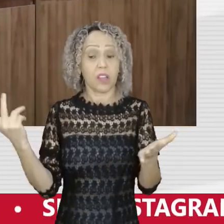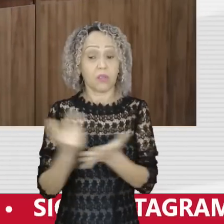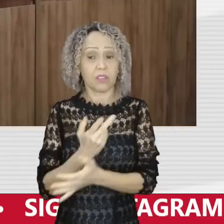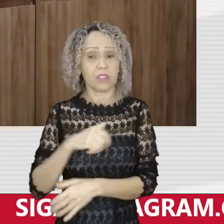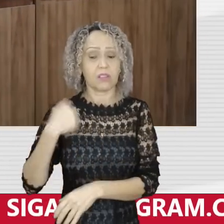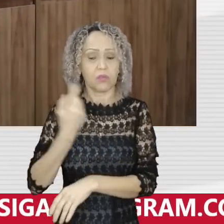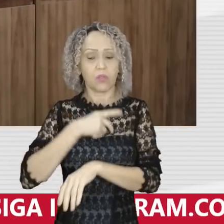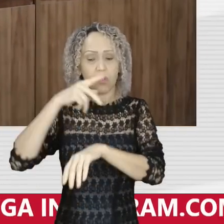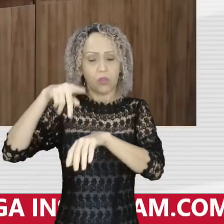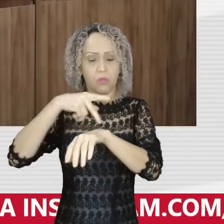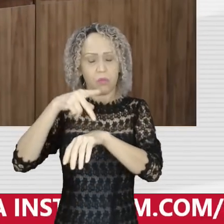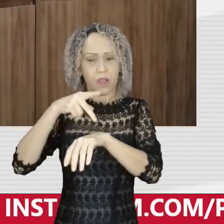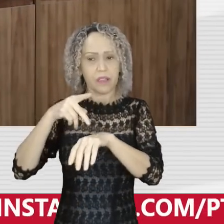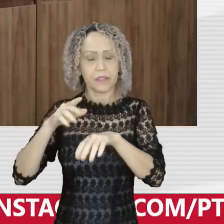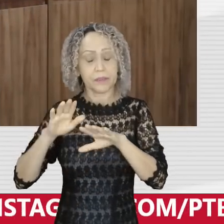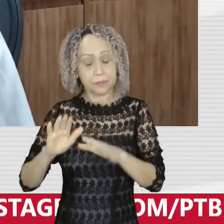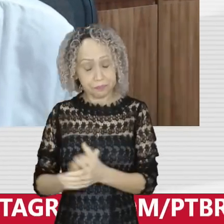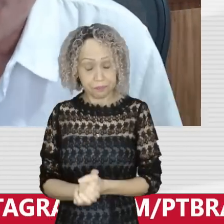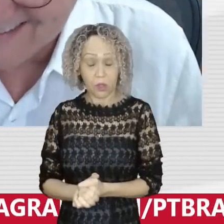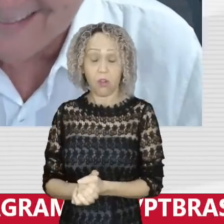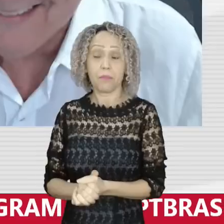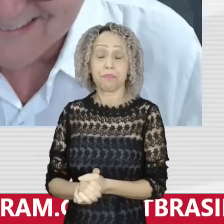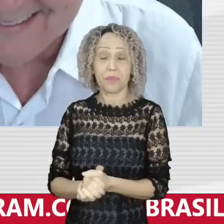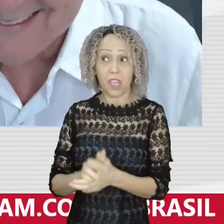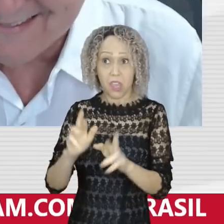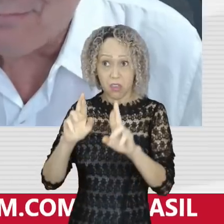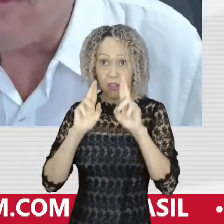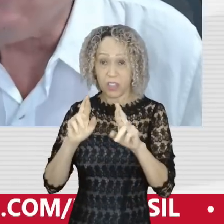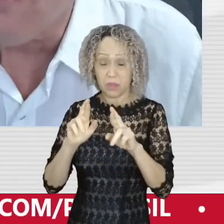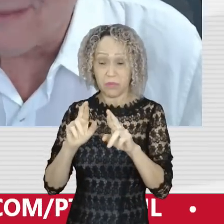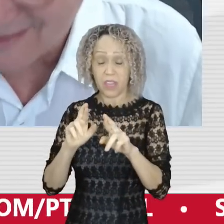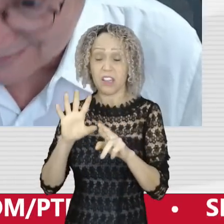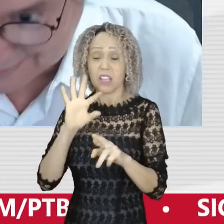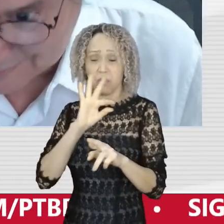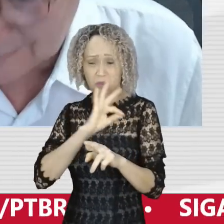Esperamos que continue, né, Paulo? Porque tem muito mais gente.